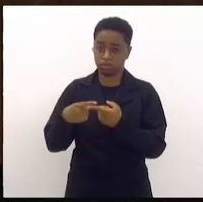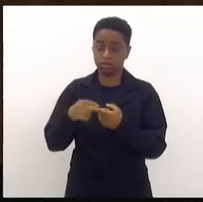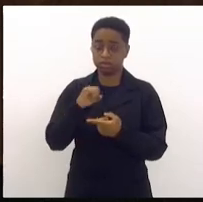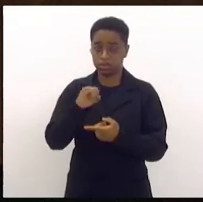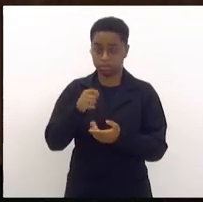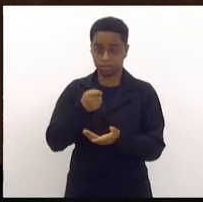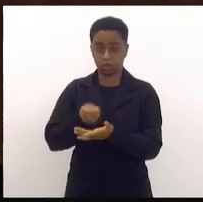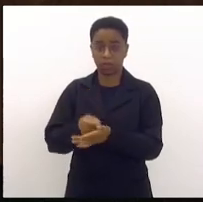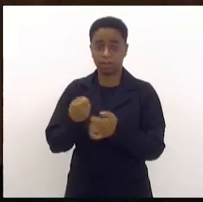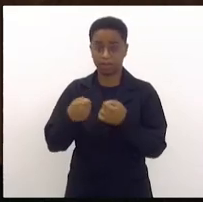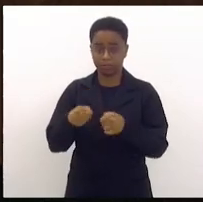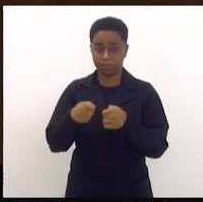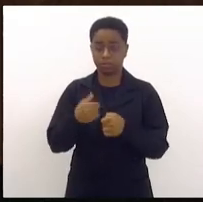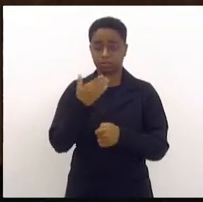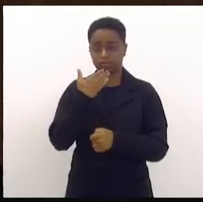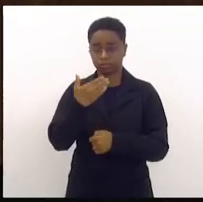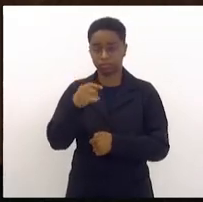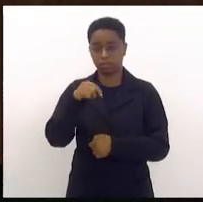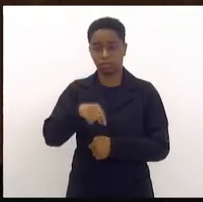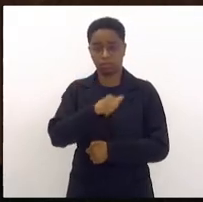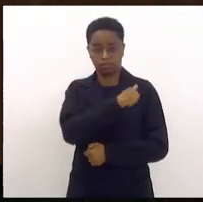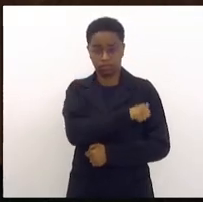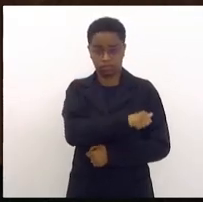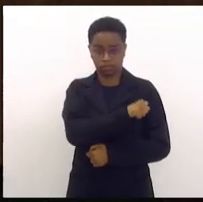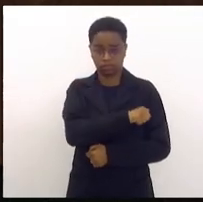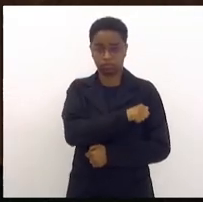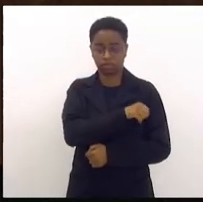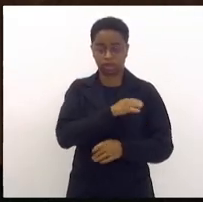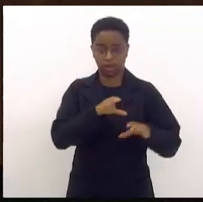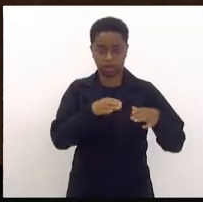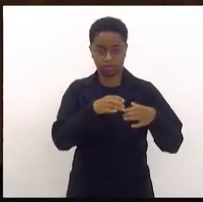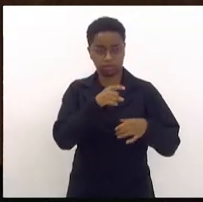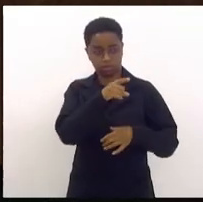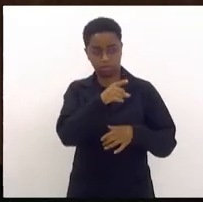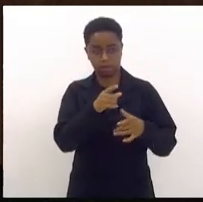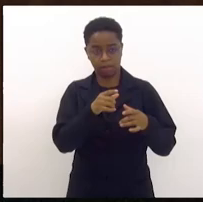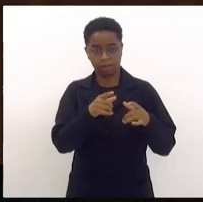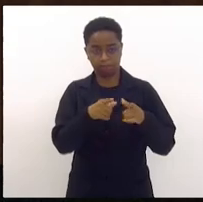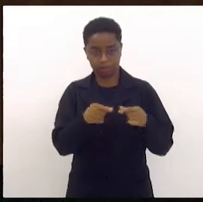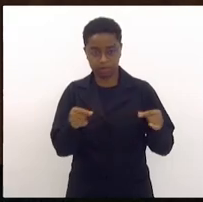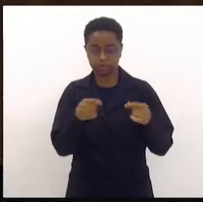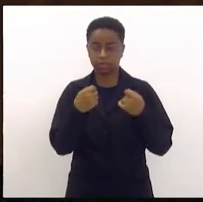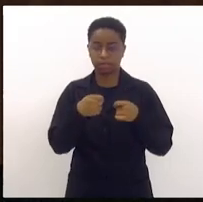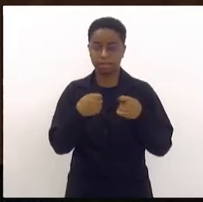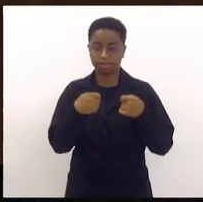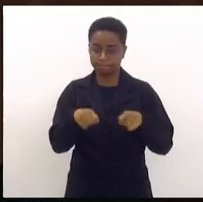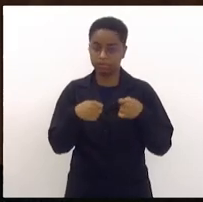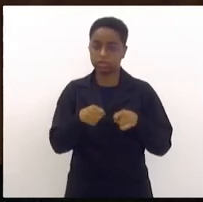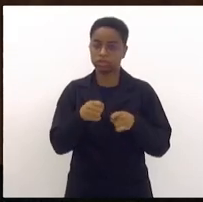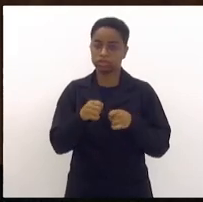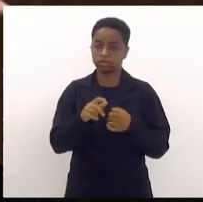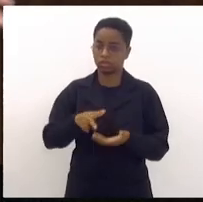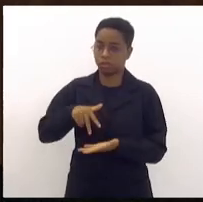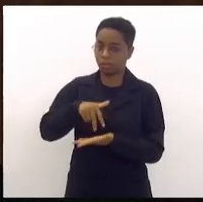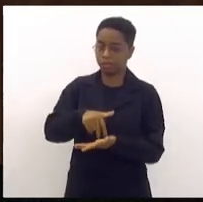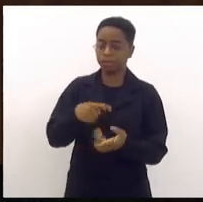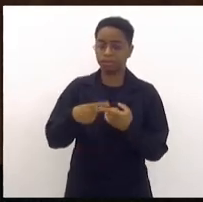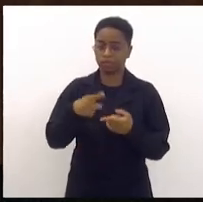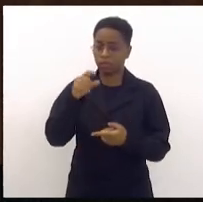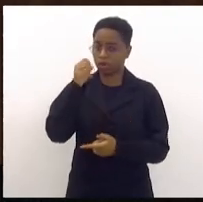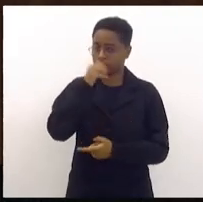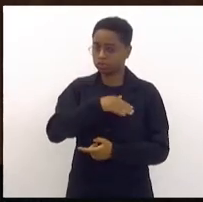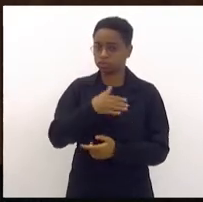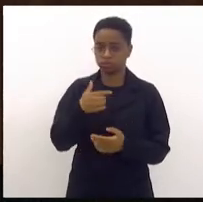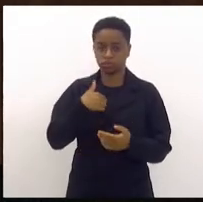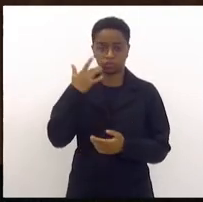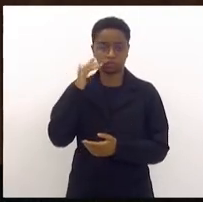a bancada do Rio de Janeiro, lá em Brasília, para que se posicione em relação a essa questão, que é uma aberração. Eu não sei